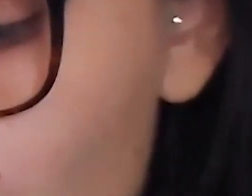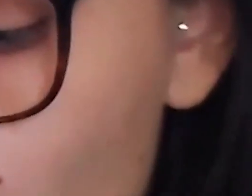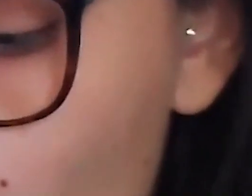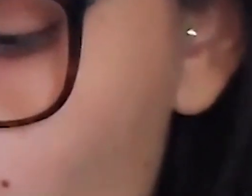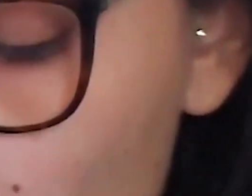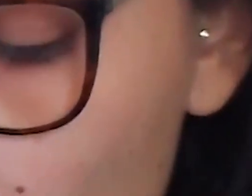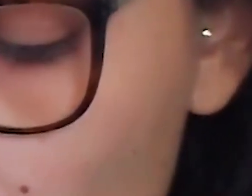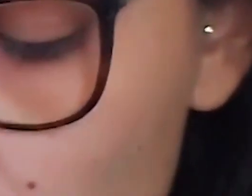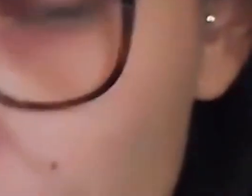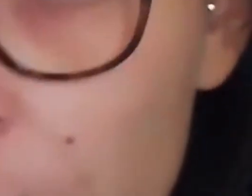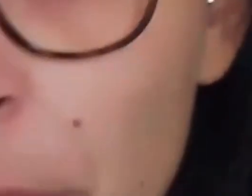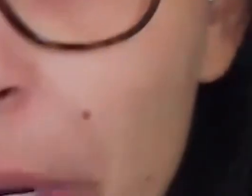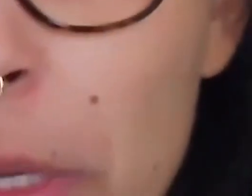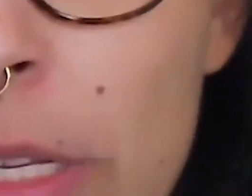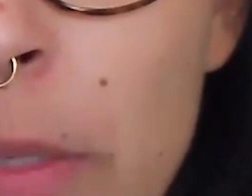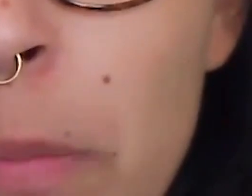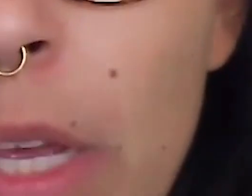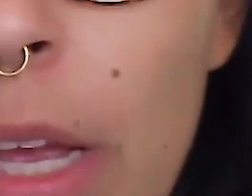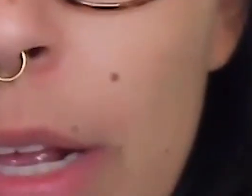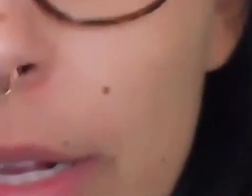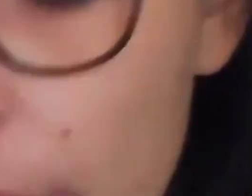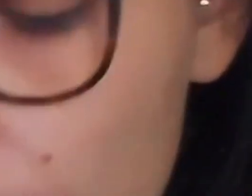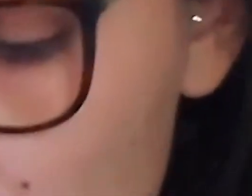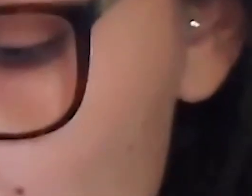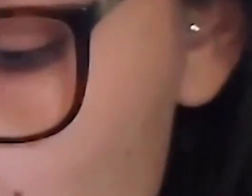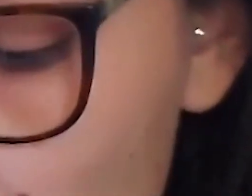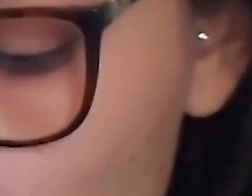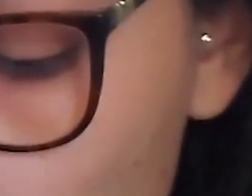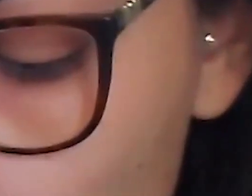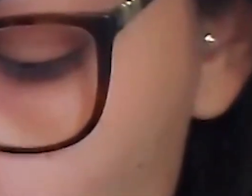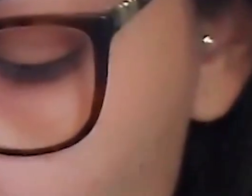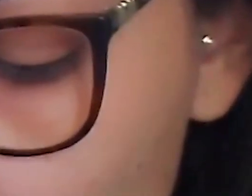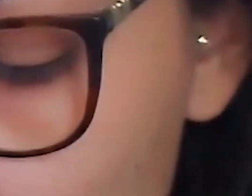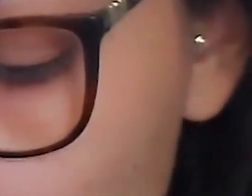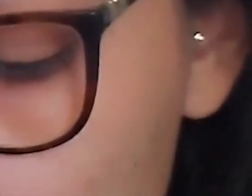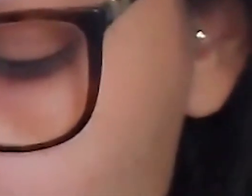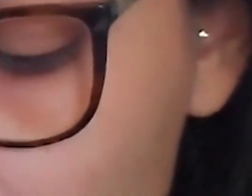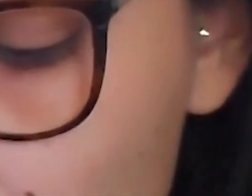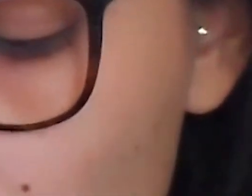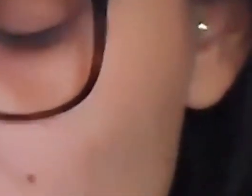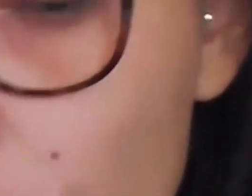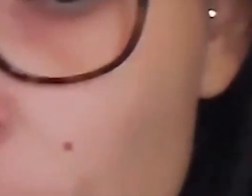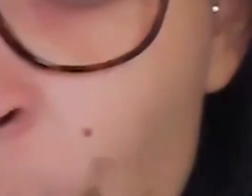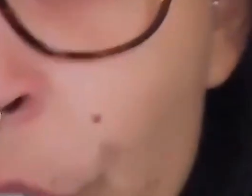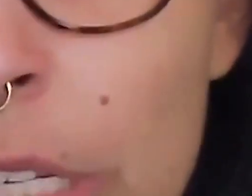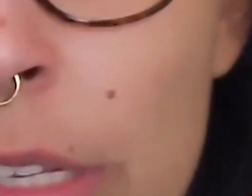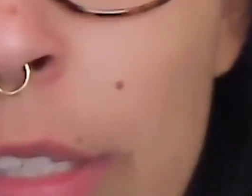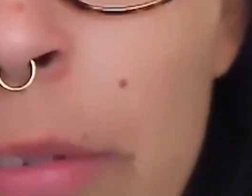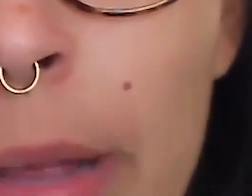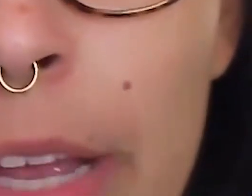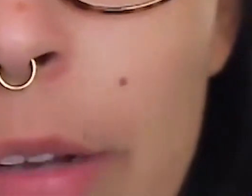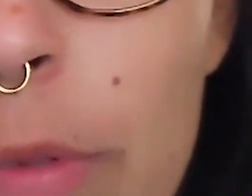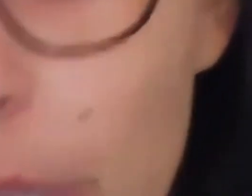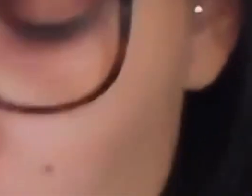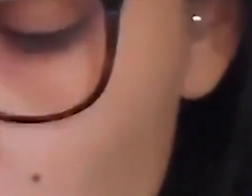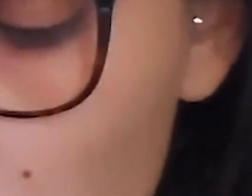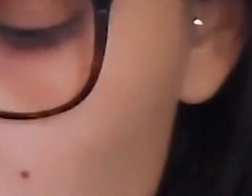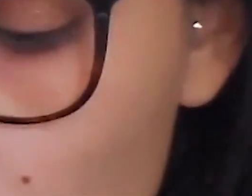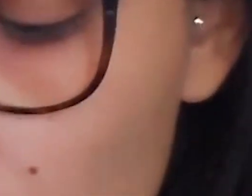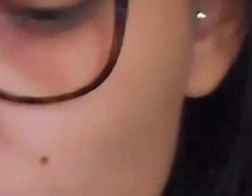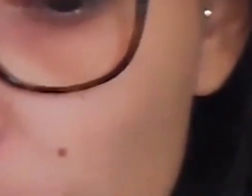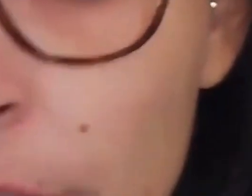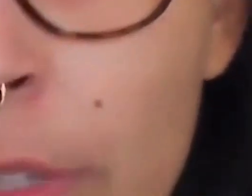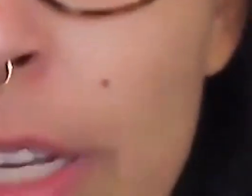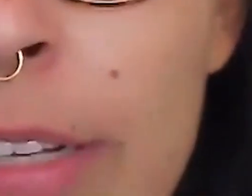podcasts, né? Gostaria de parabenizar também a Cibele Peduto pela fala de justiça não é um